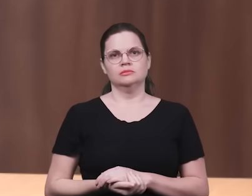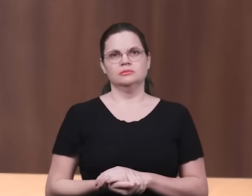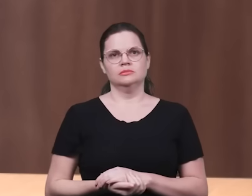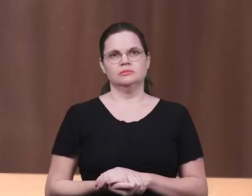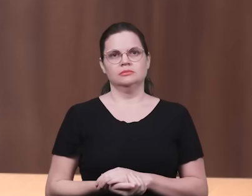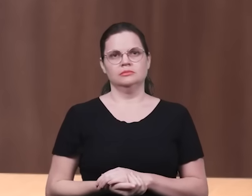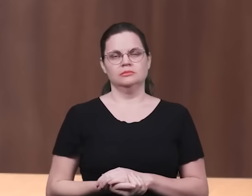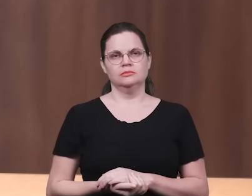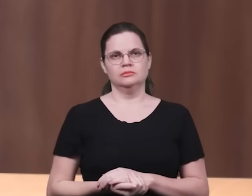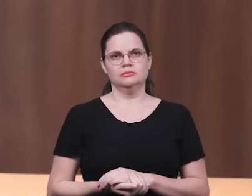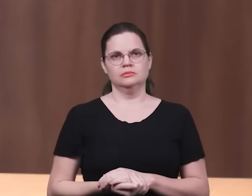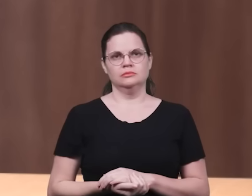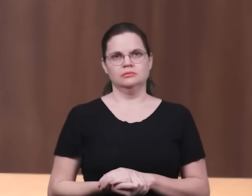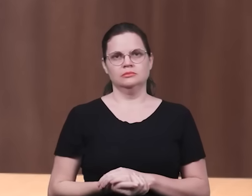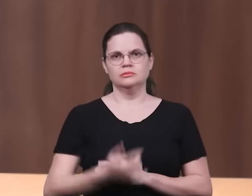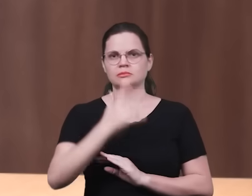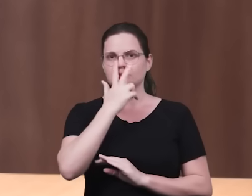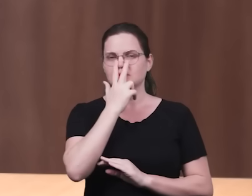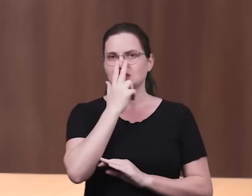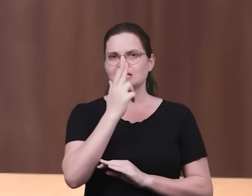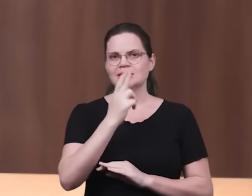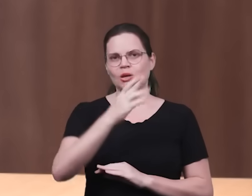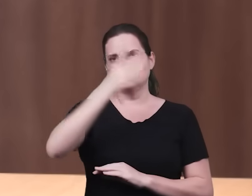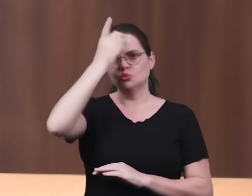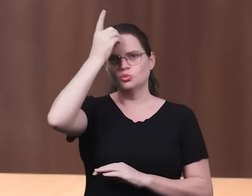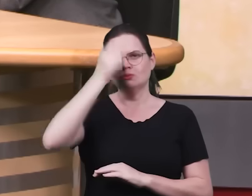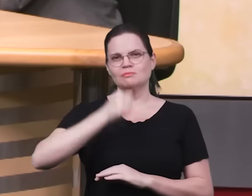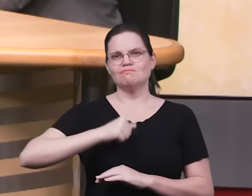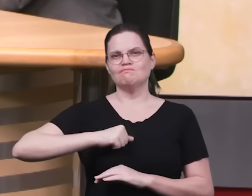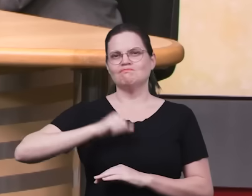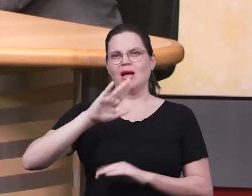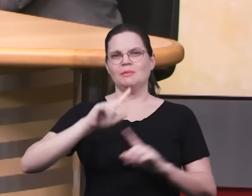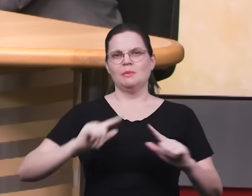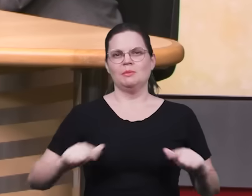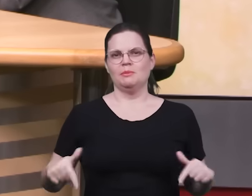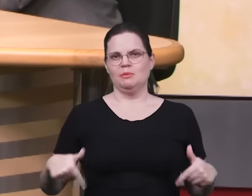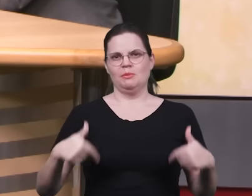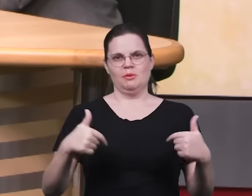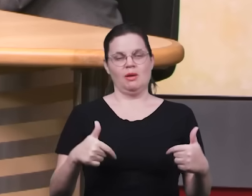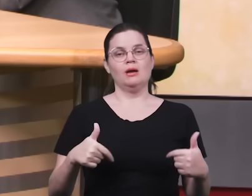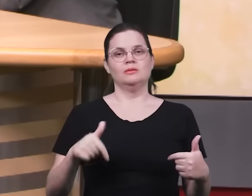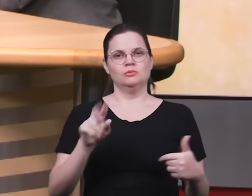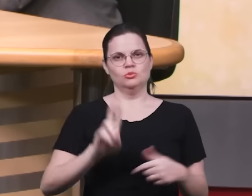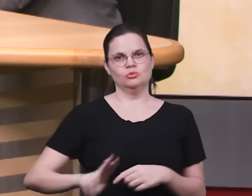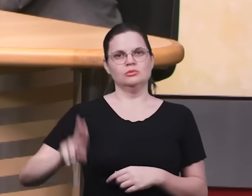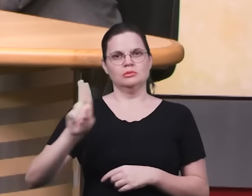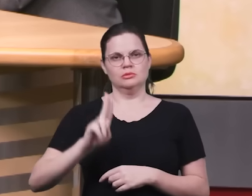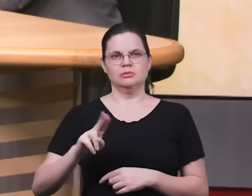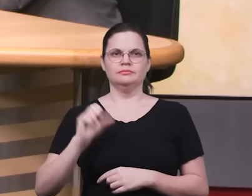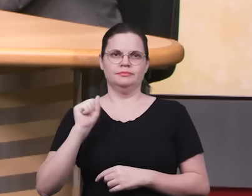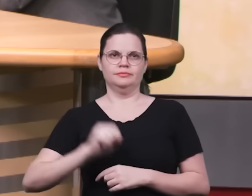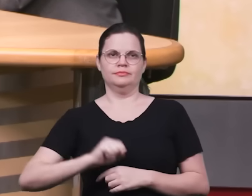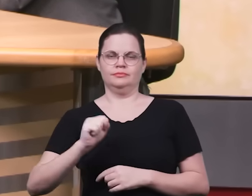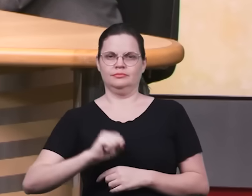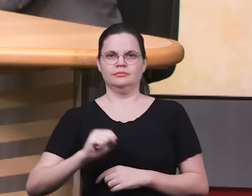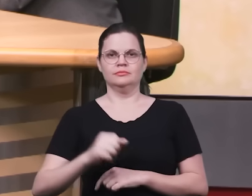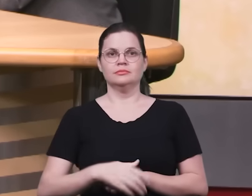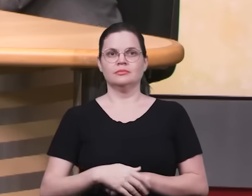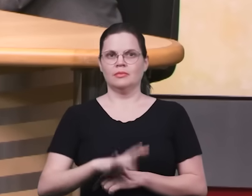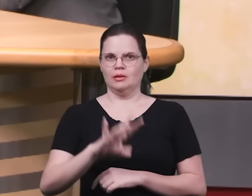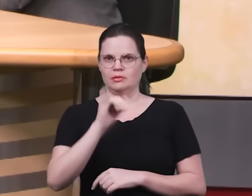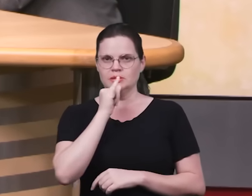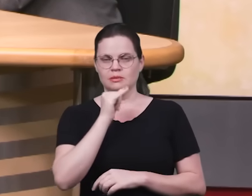dom mais usado. Concordam? Concordo. Isso realmente, né? Tem, por exemplo, o